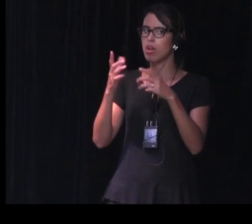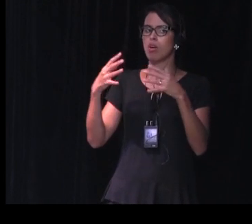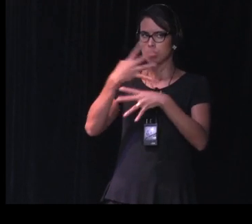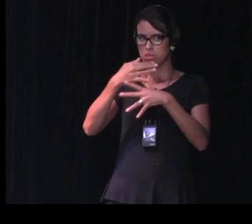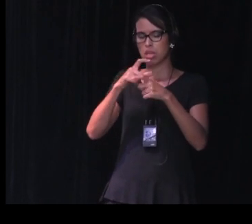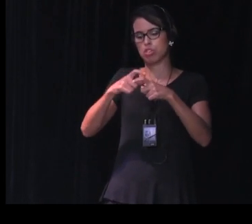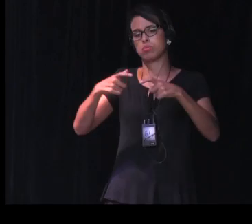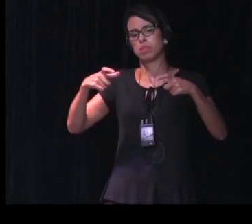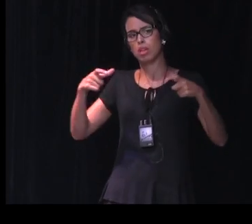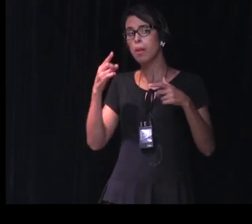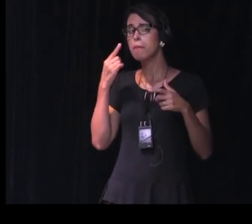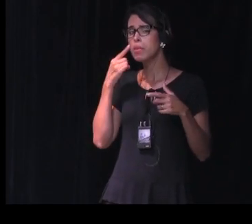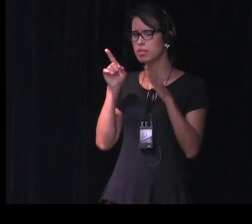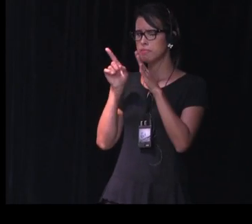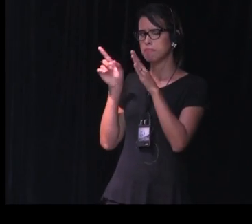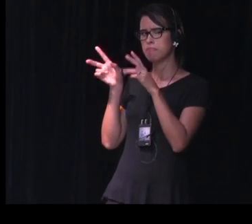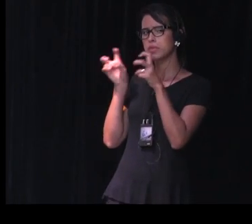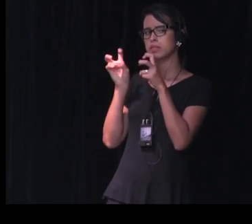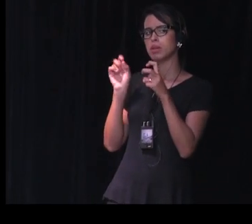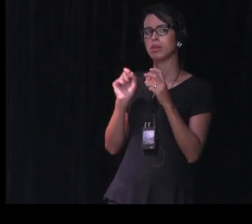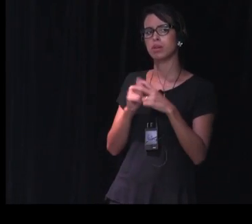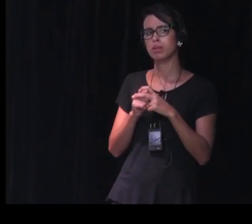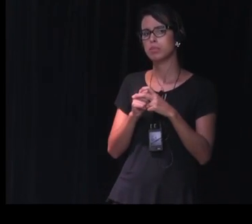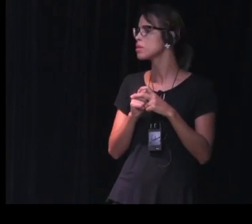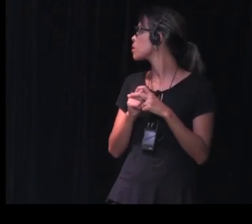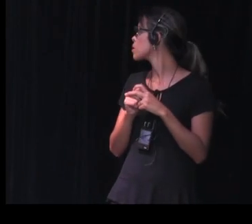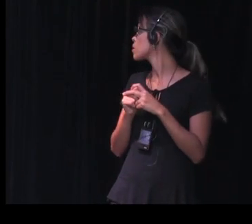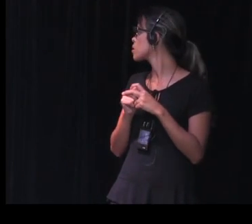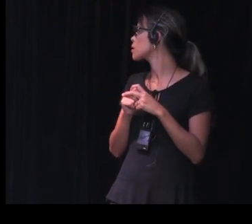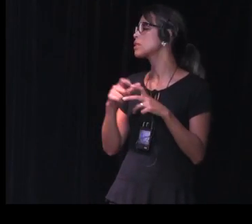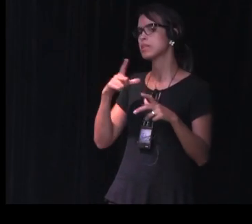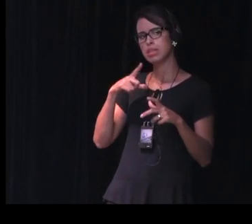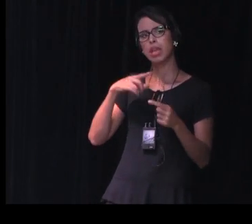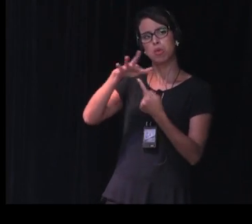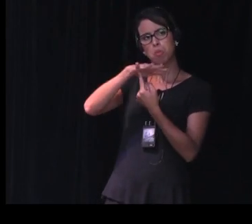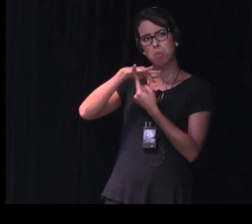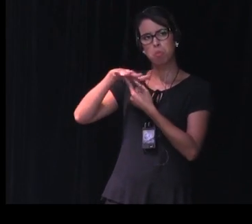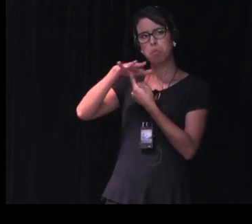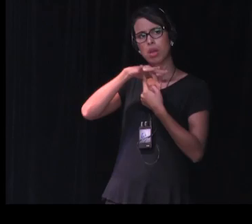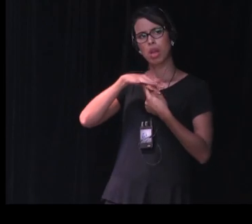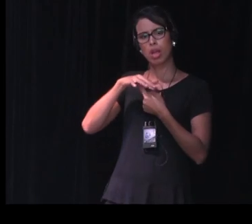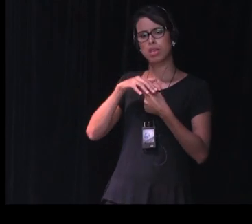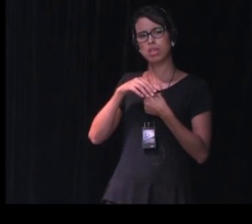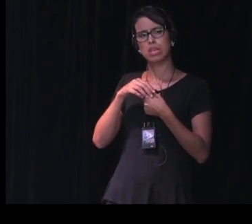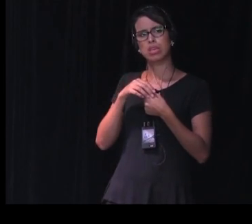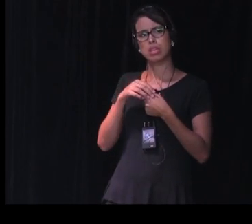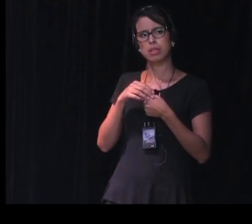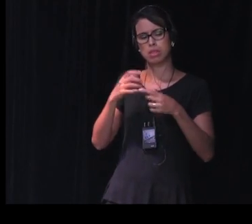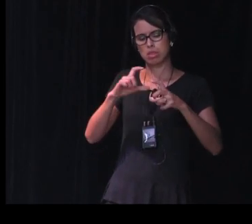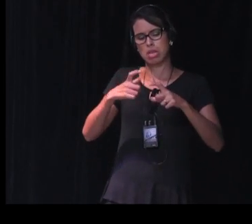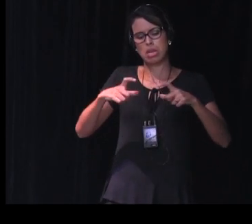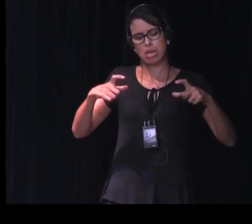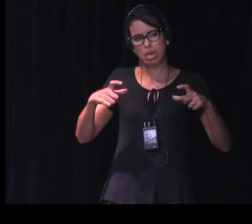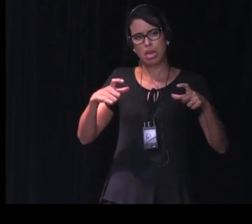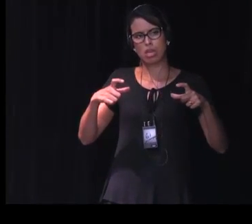tão pequena, é uma cidade um pouco maior, mas se vocês olharem, a Quinta Normal tem se criado um parque quase